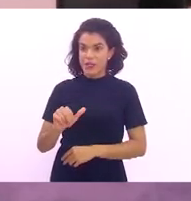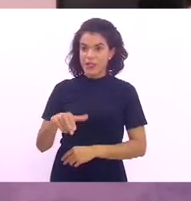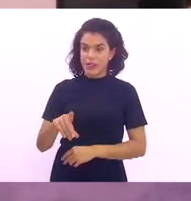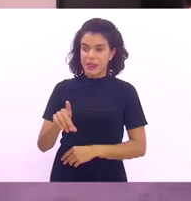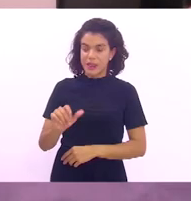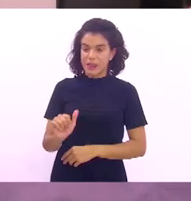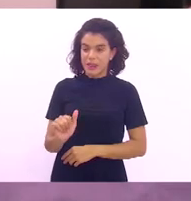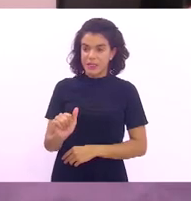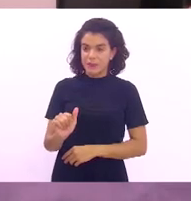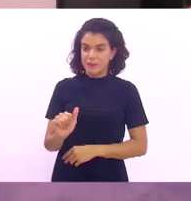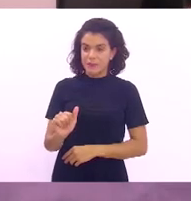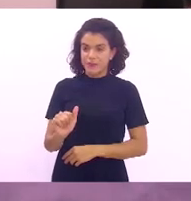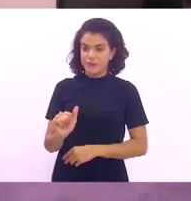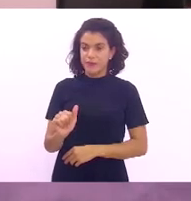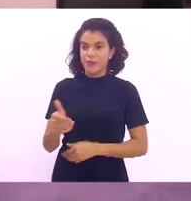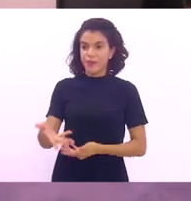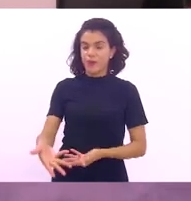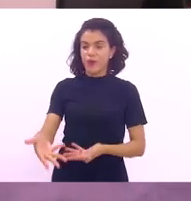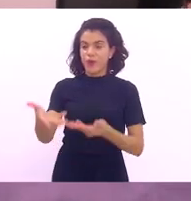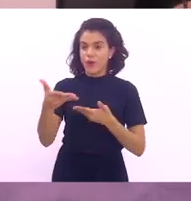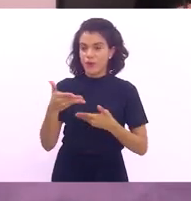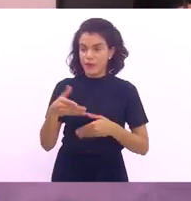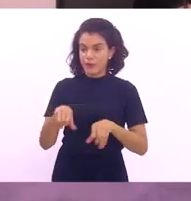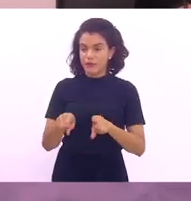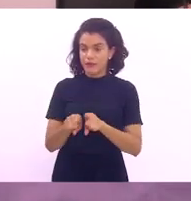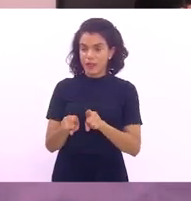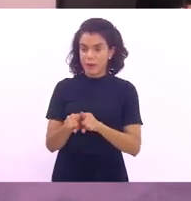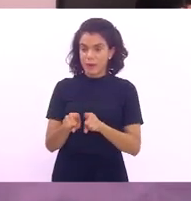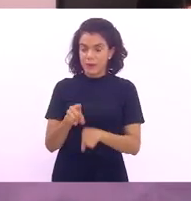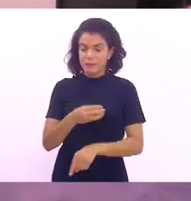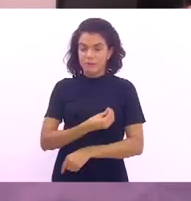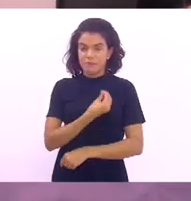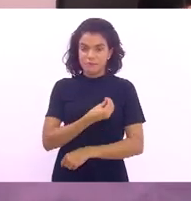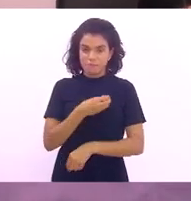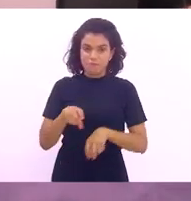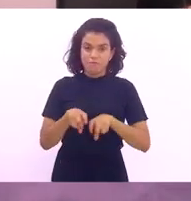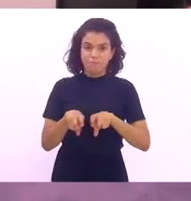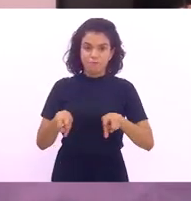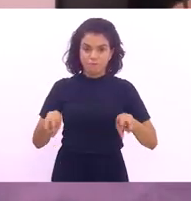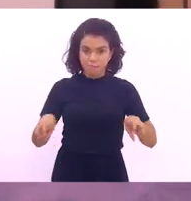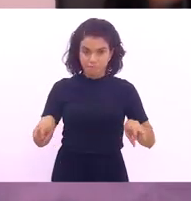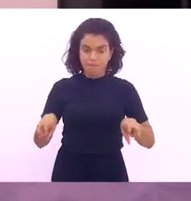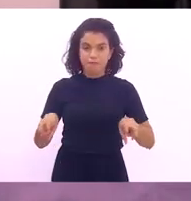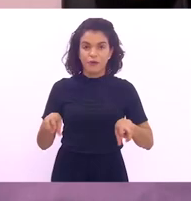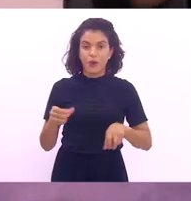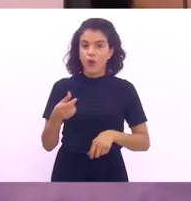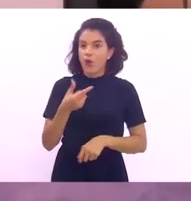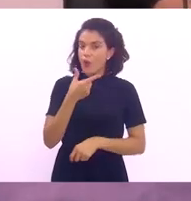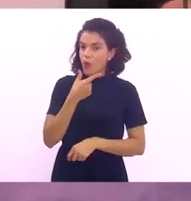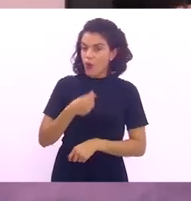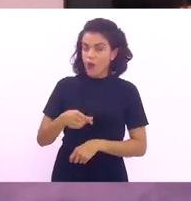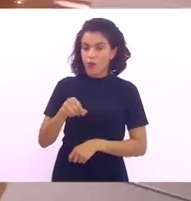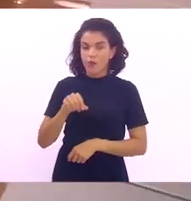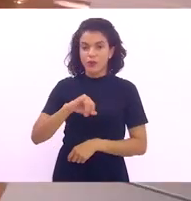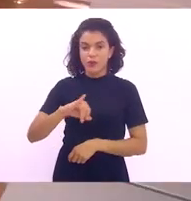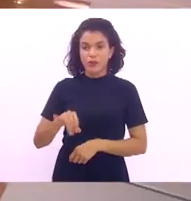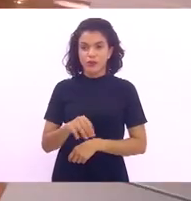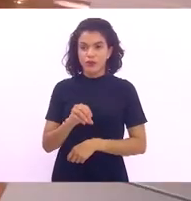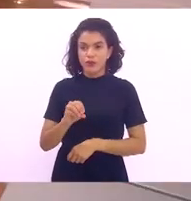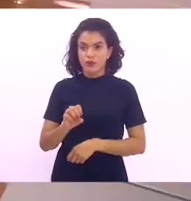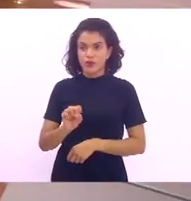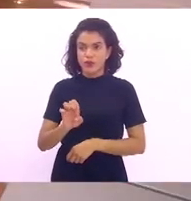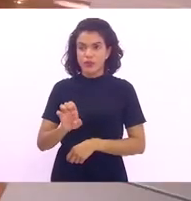convido também para fazer parte desta mesa o senhor José Renato